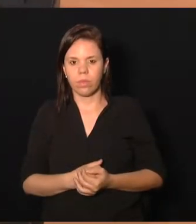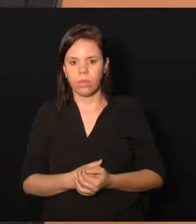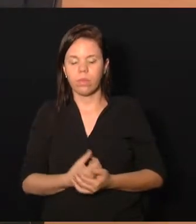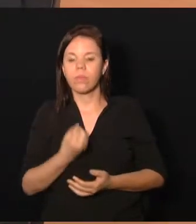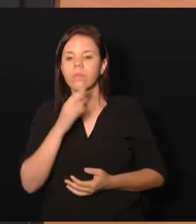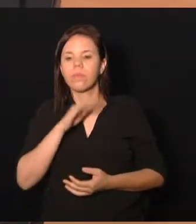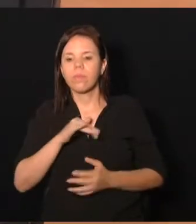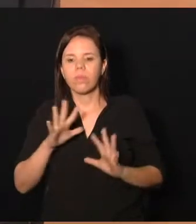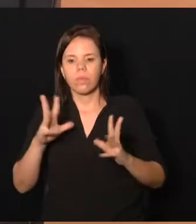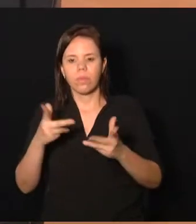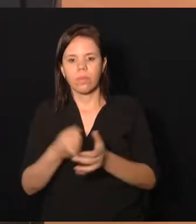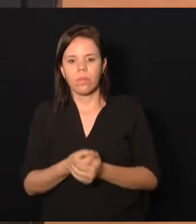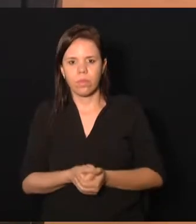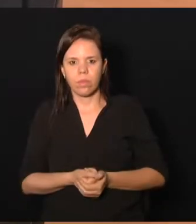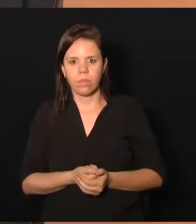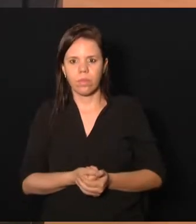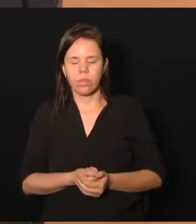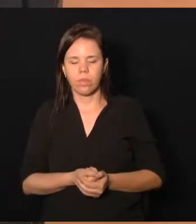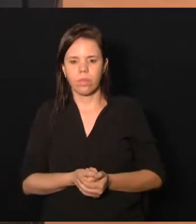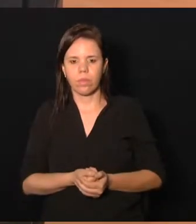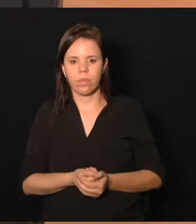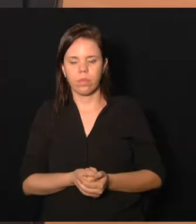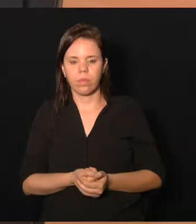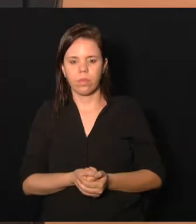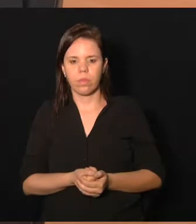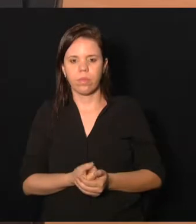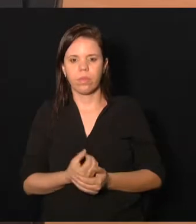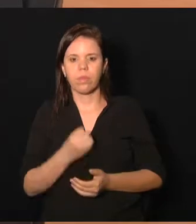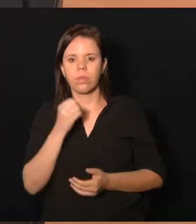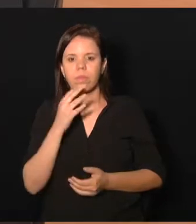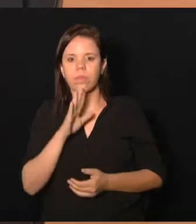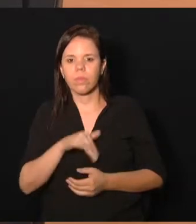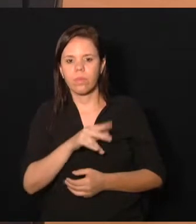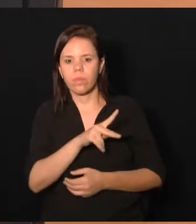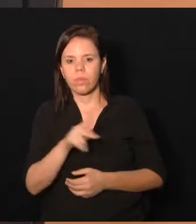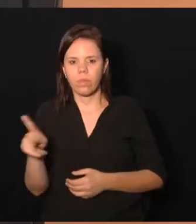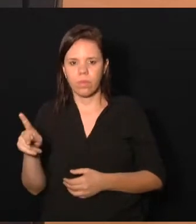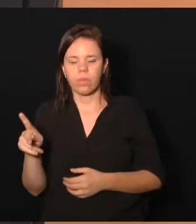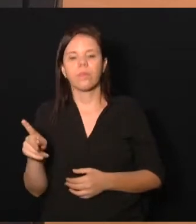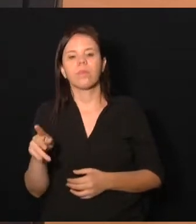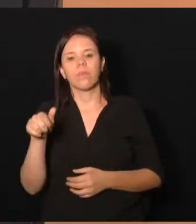Boa tarde a todos. Boa tarde, presidente da Comissão dos Idosos,